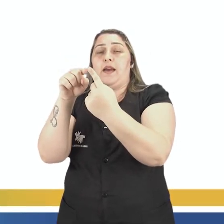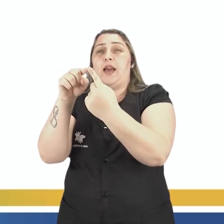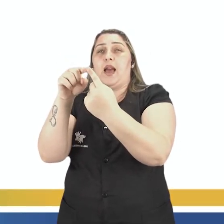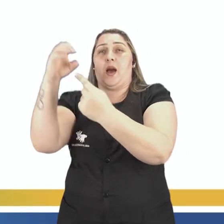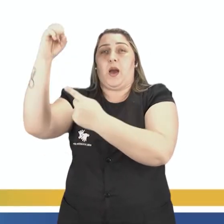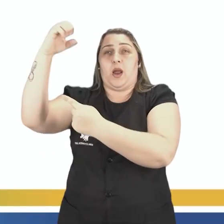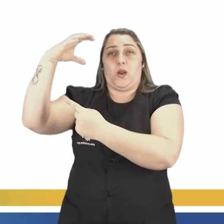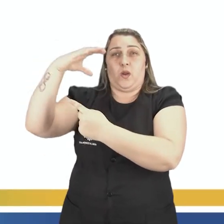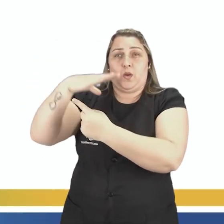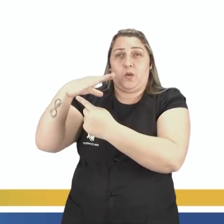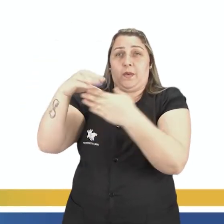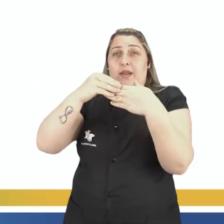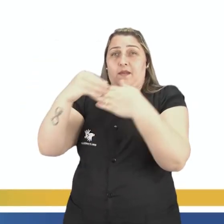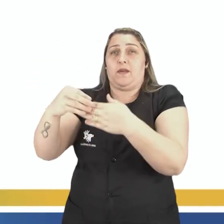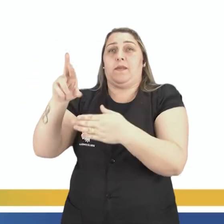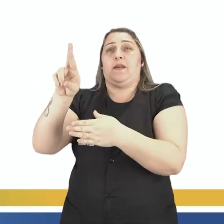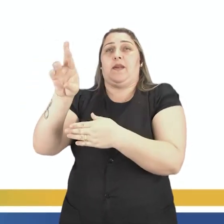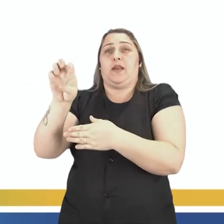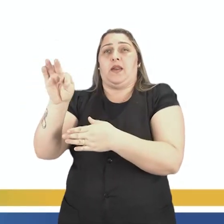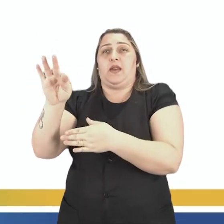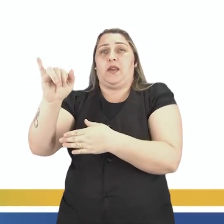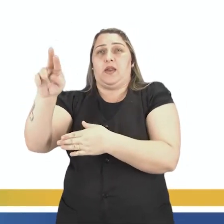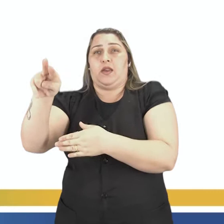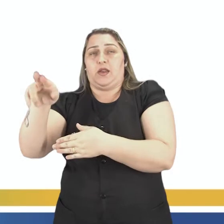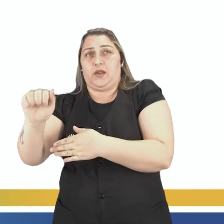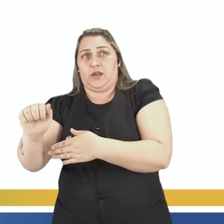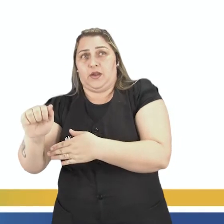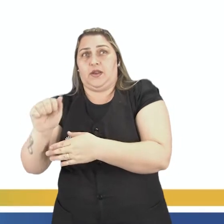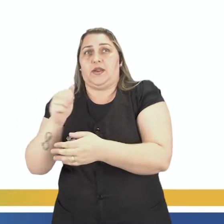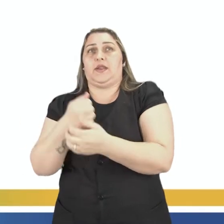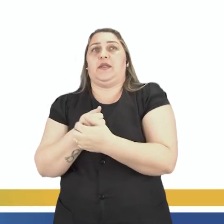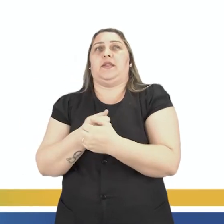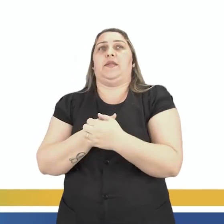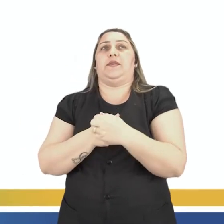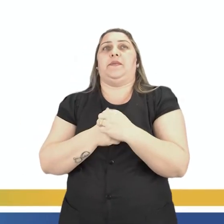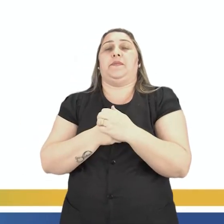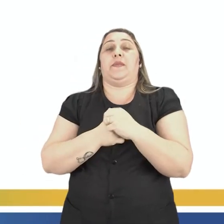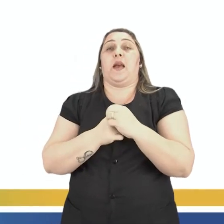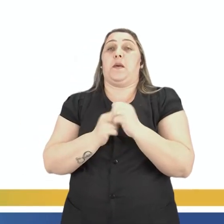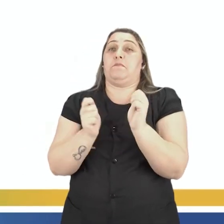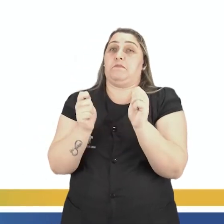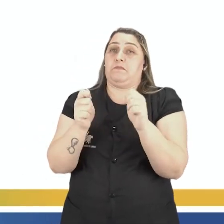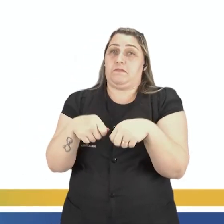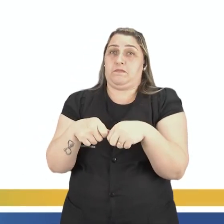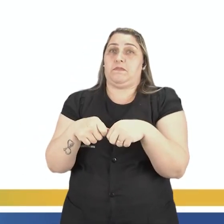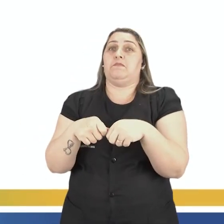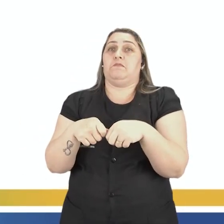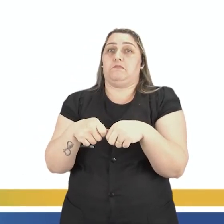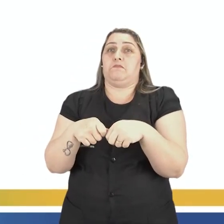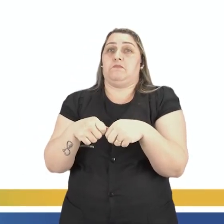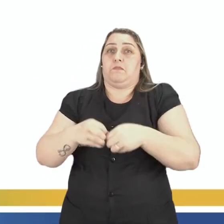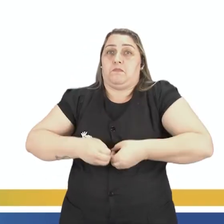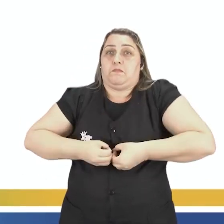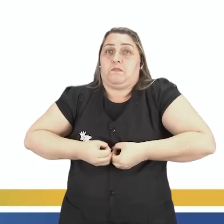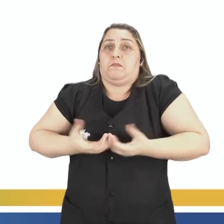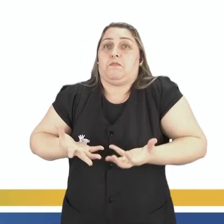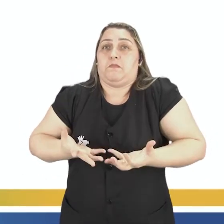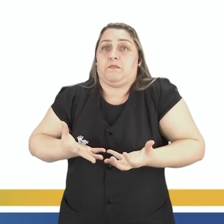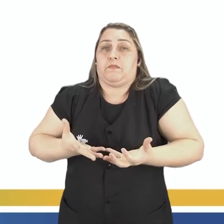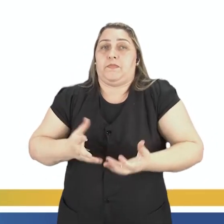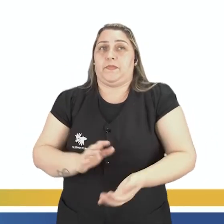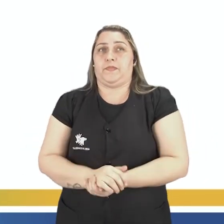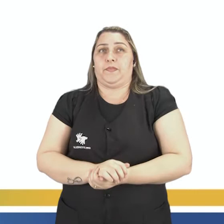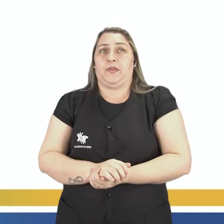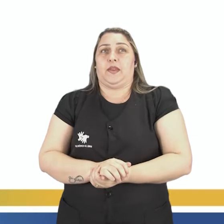para a retina. A córnea, ela é possível doar.